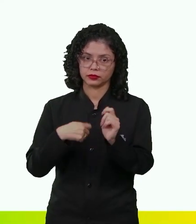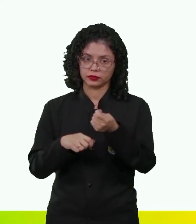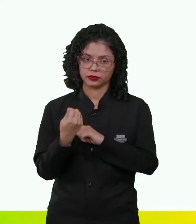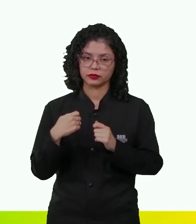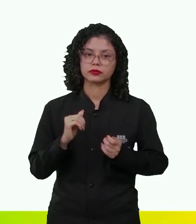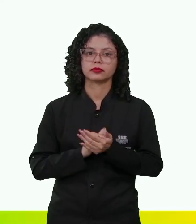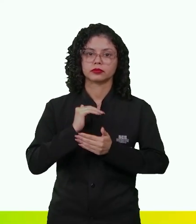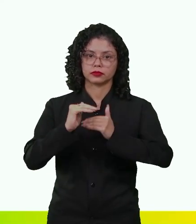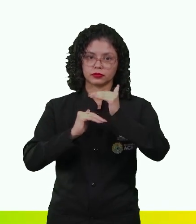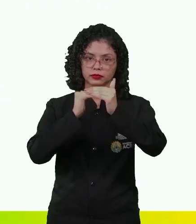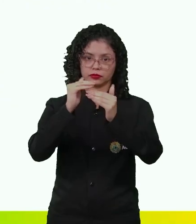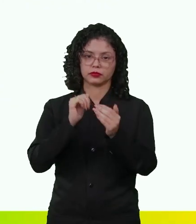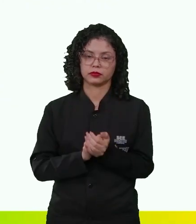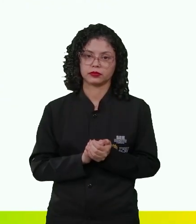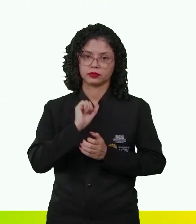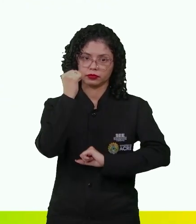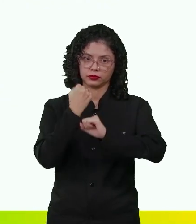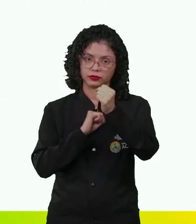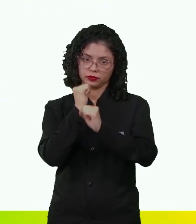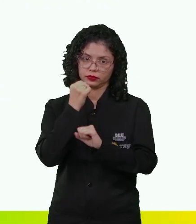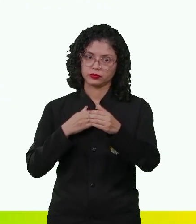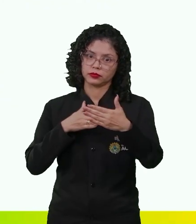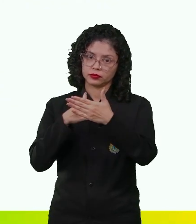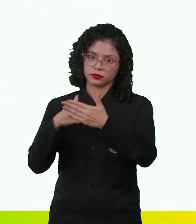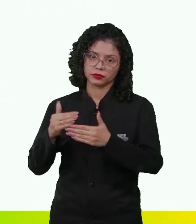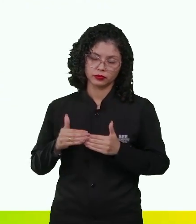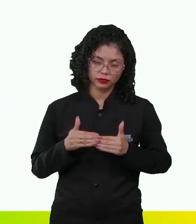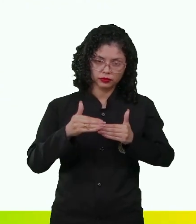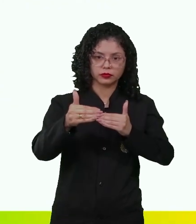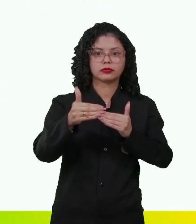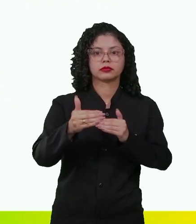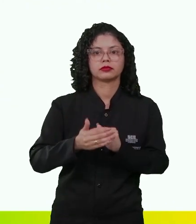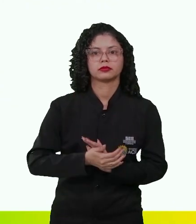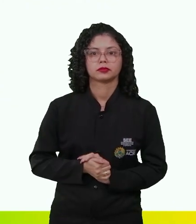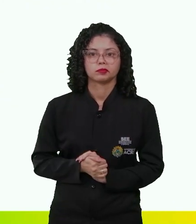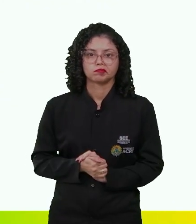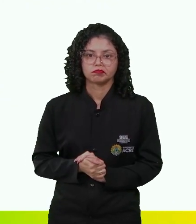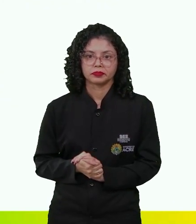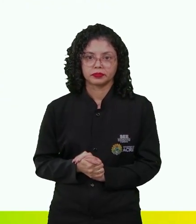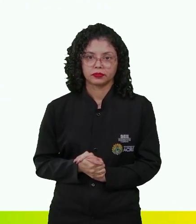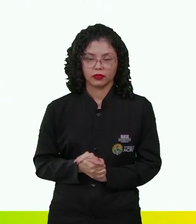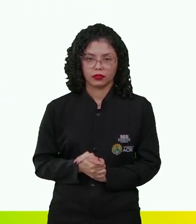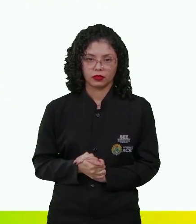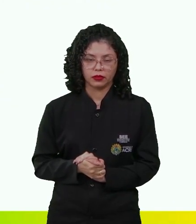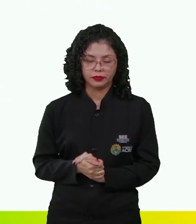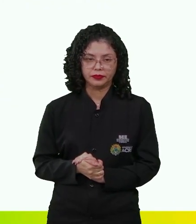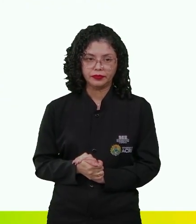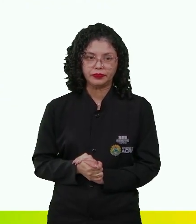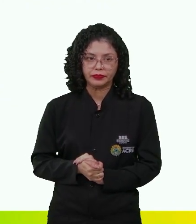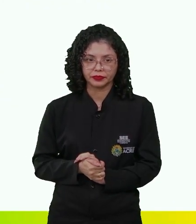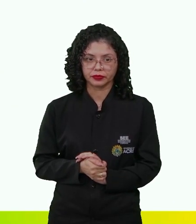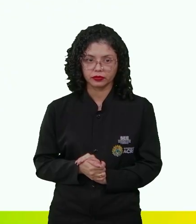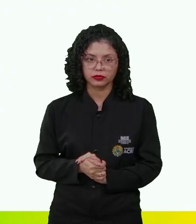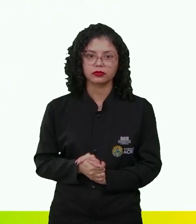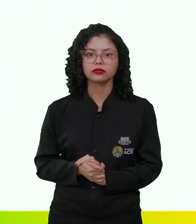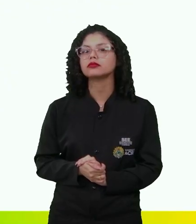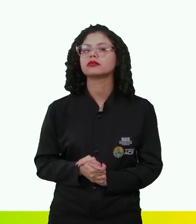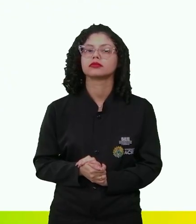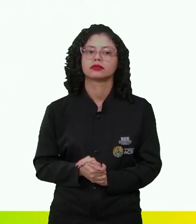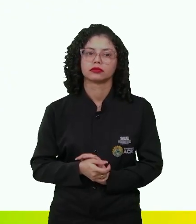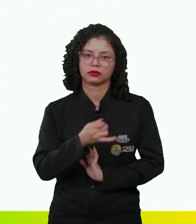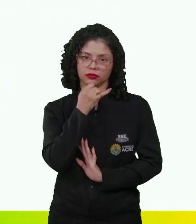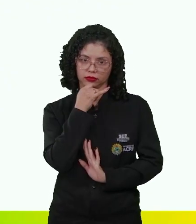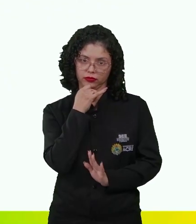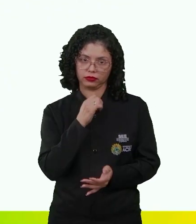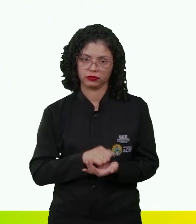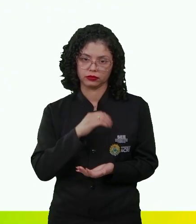diversificação da economia e impede o desenvolvimento do setor industrial, dos setores industriais mais avançados. Um